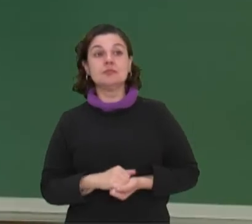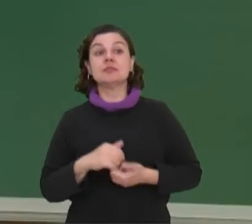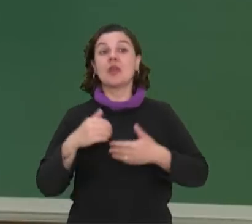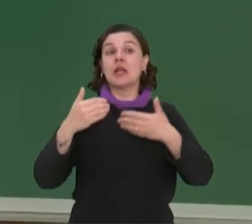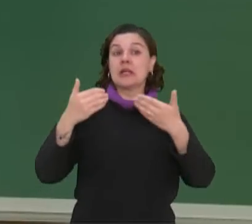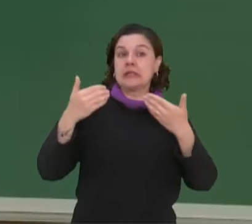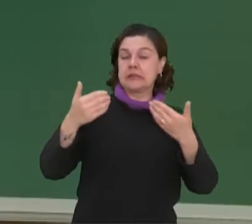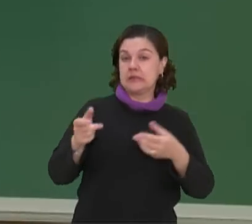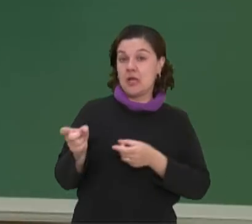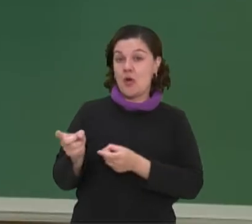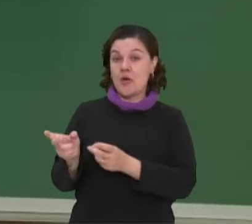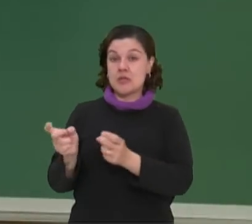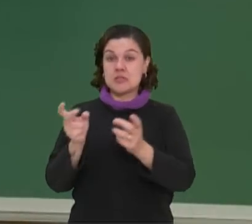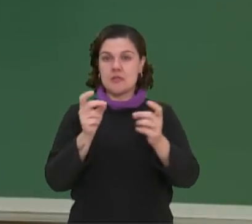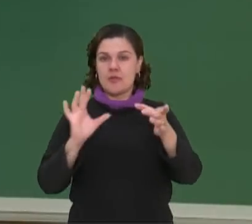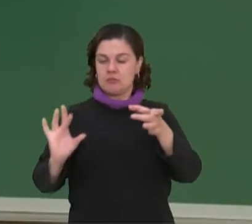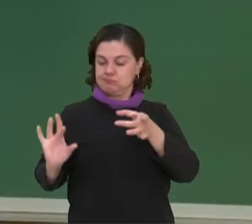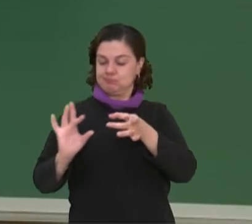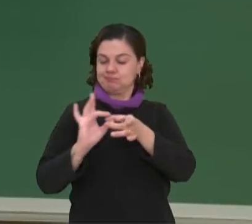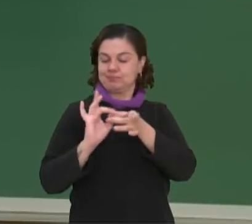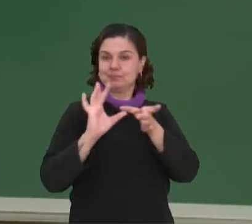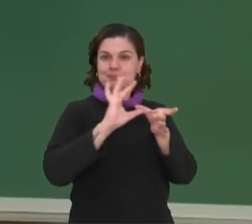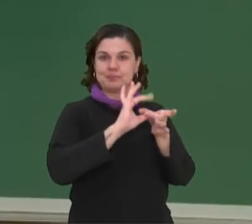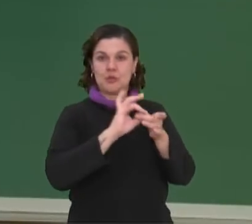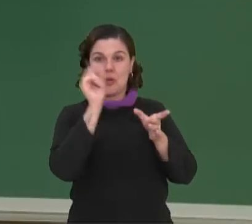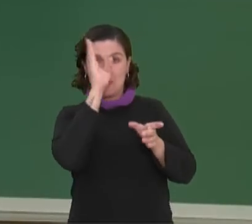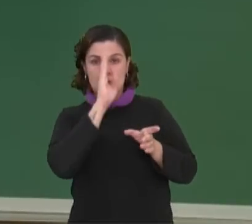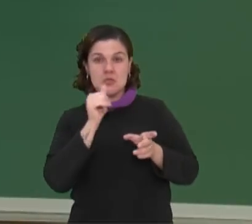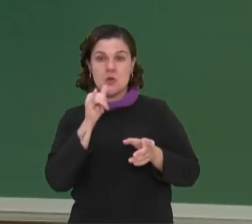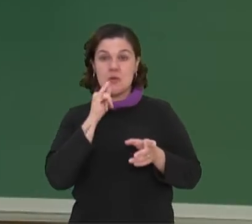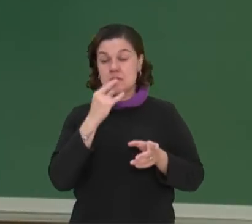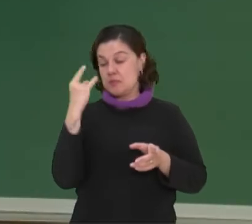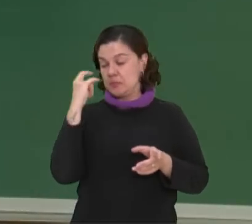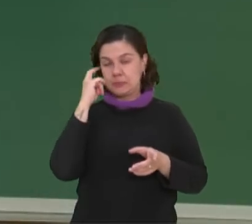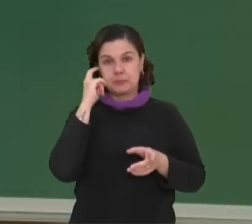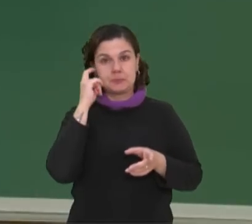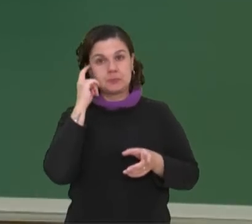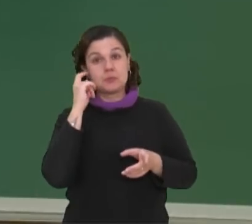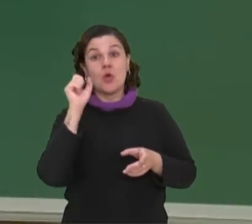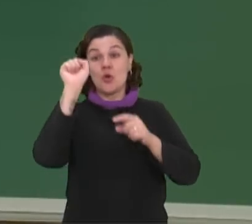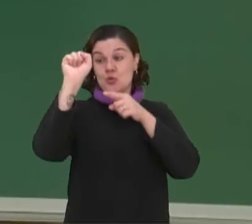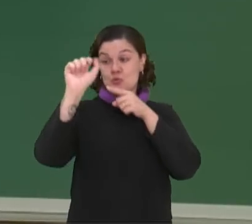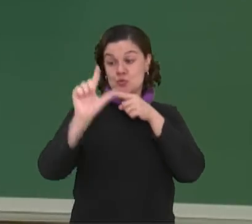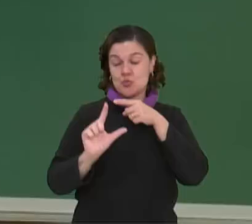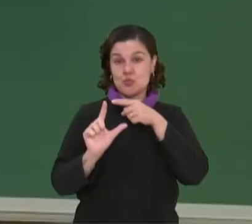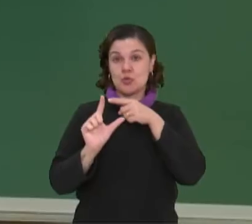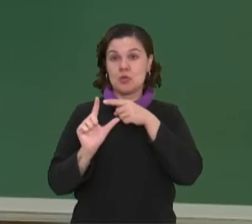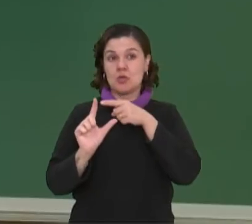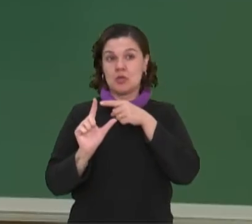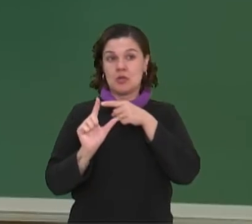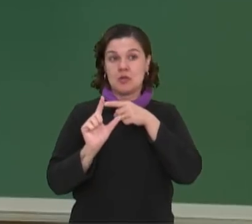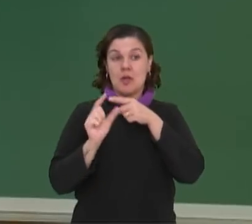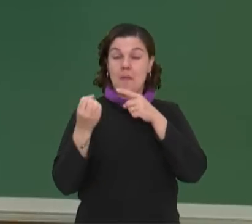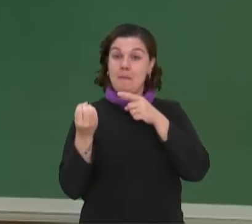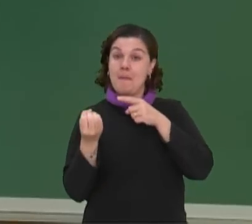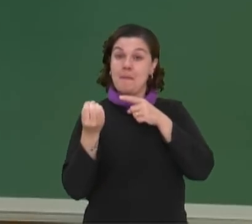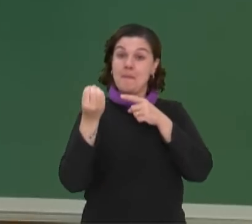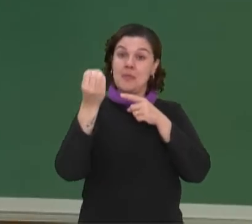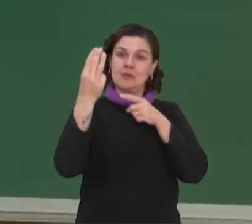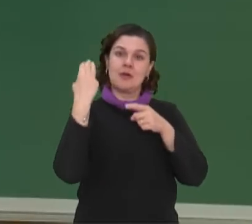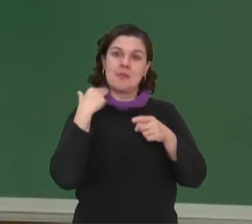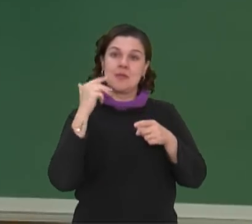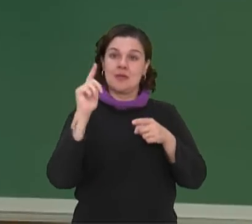Esse comércio integrou regiões do Brasil. Aqui um exemplo para você. Da região sul para as Minas